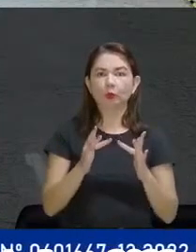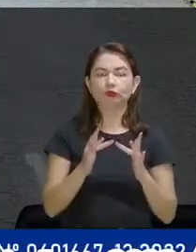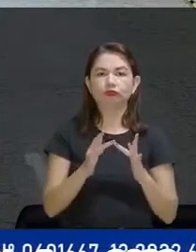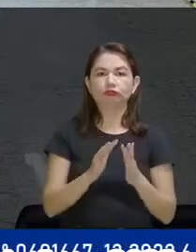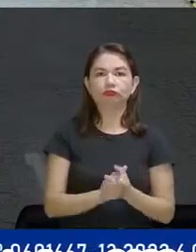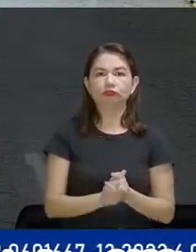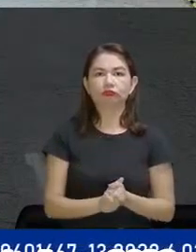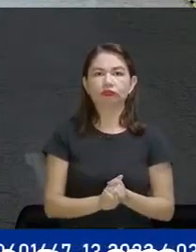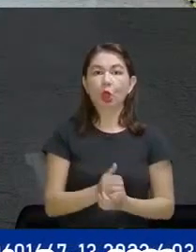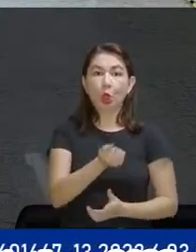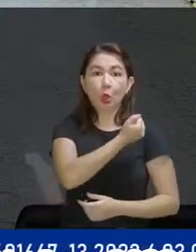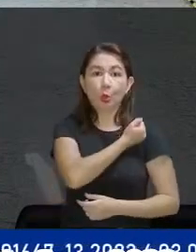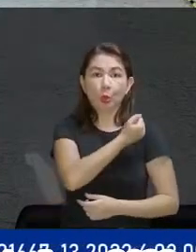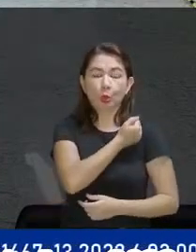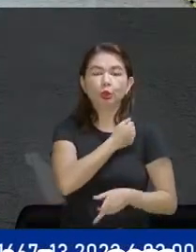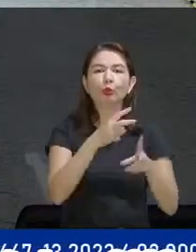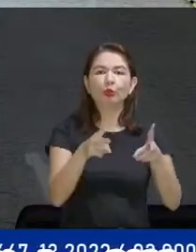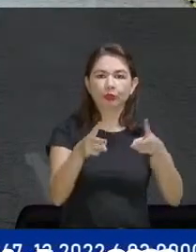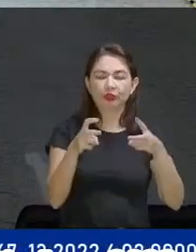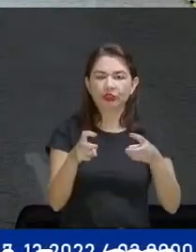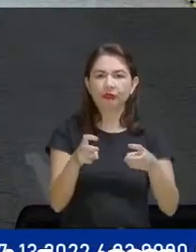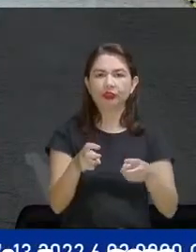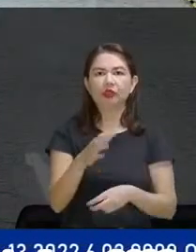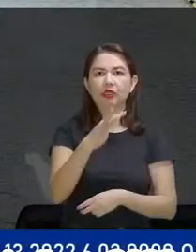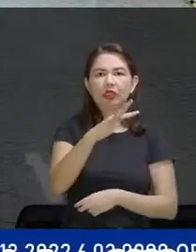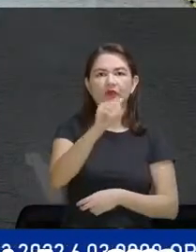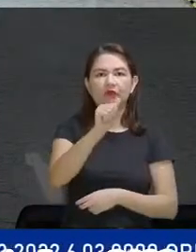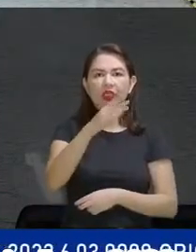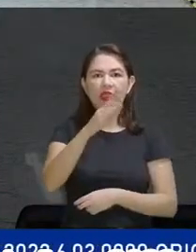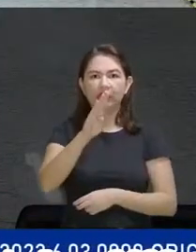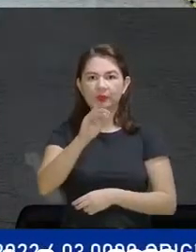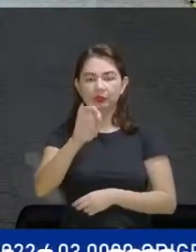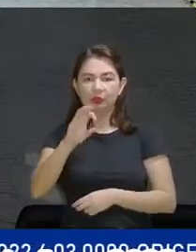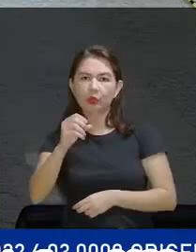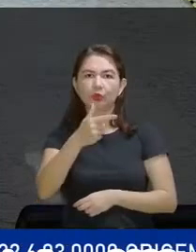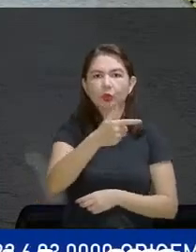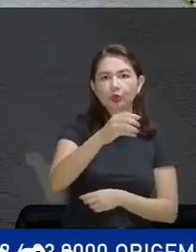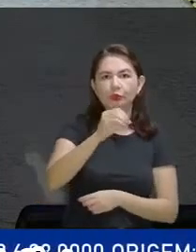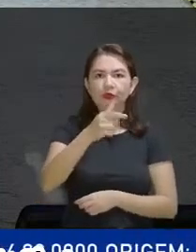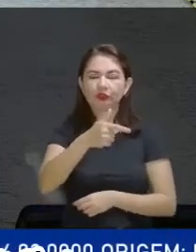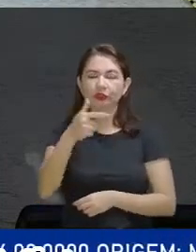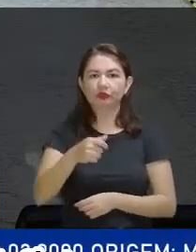identificado como Fábio Jucá 2022, que é do número